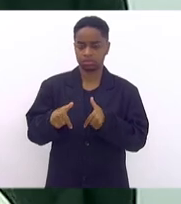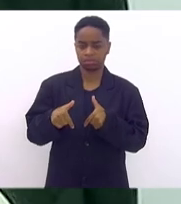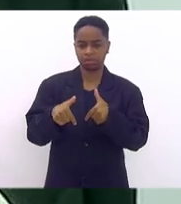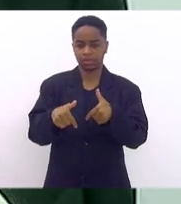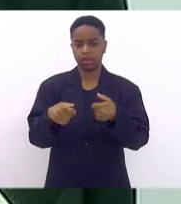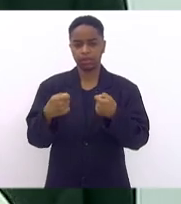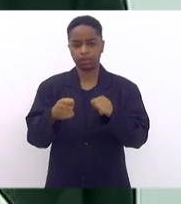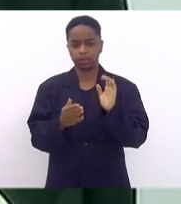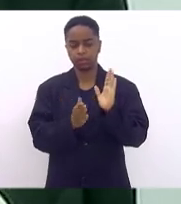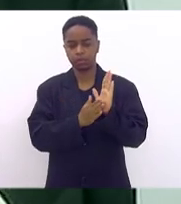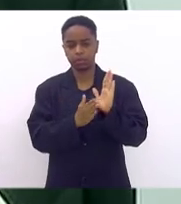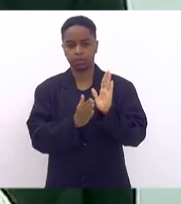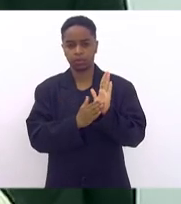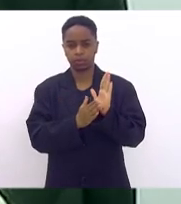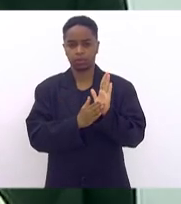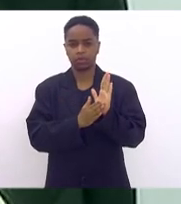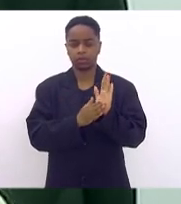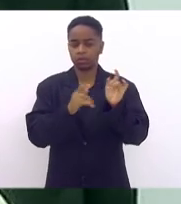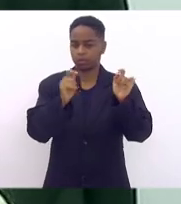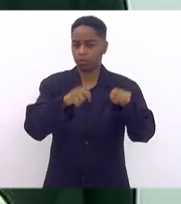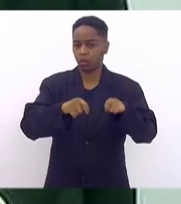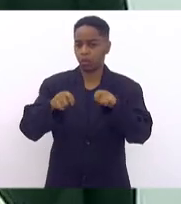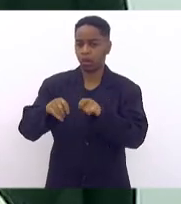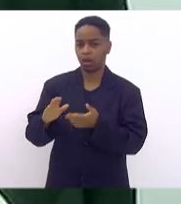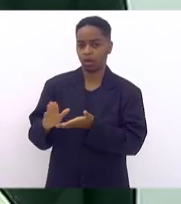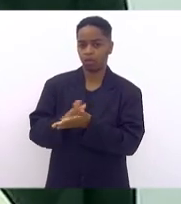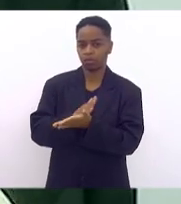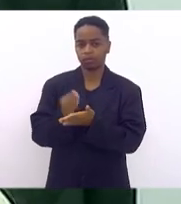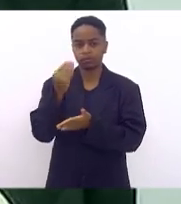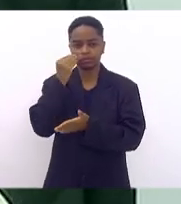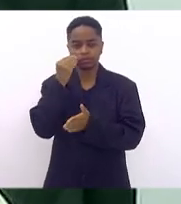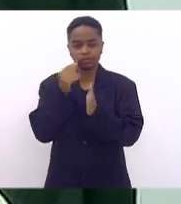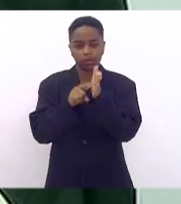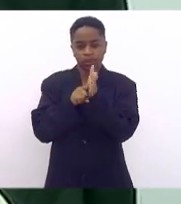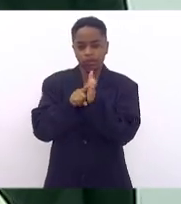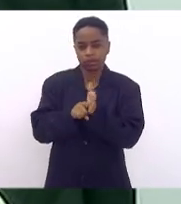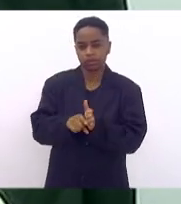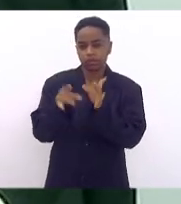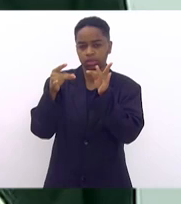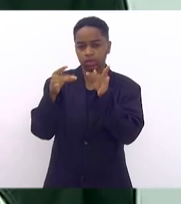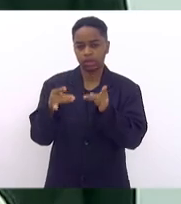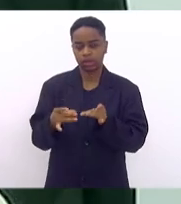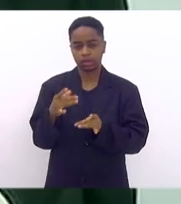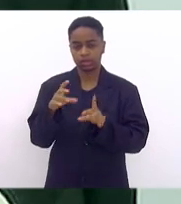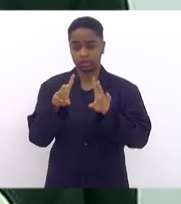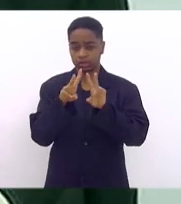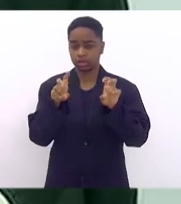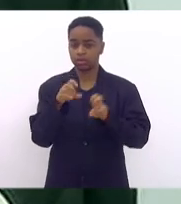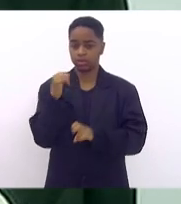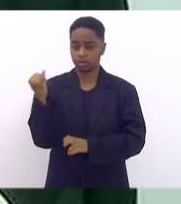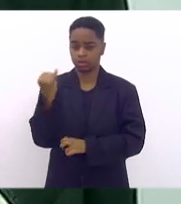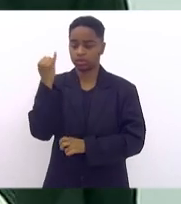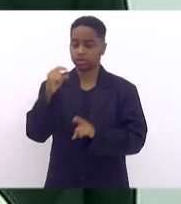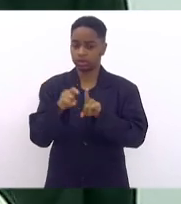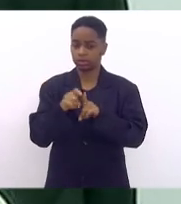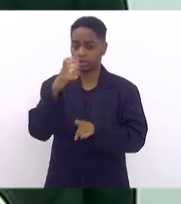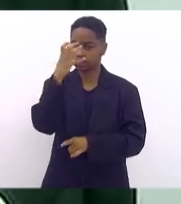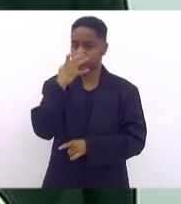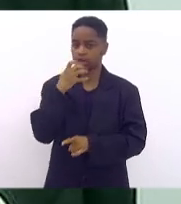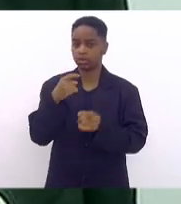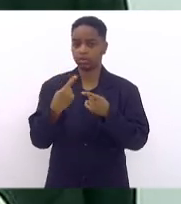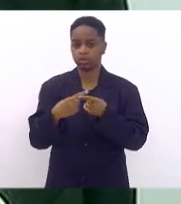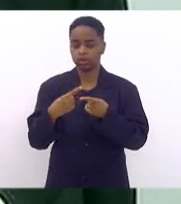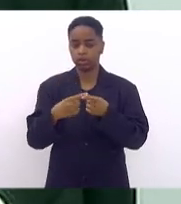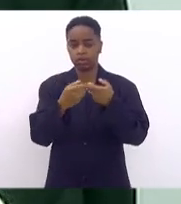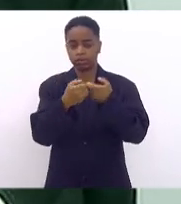propor algumas possibilidades de mitigar um assunto tão grave e sério, que afeta nossas